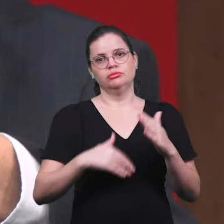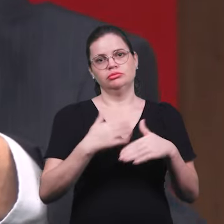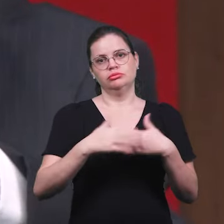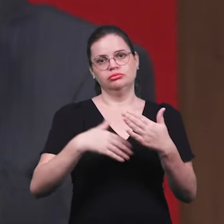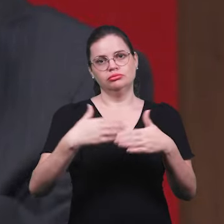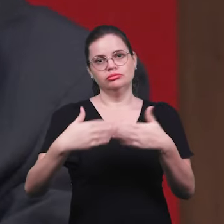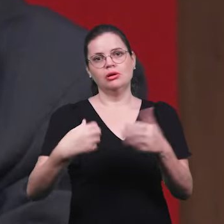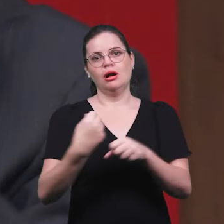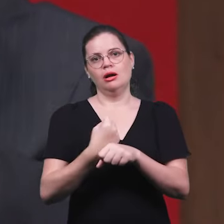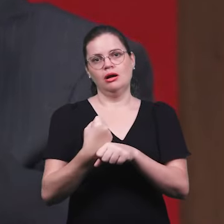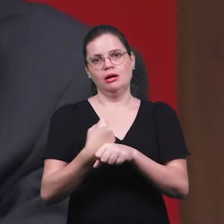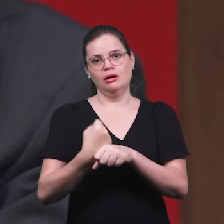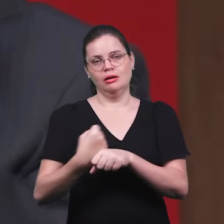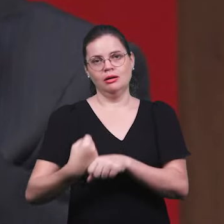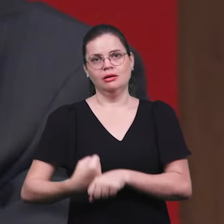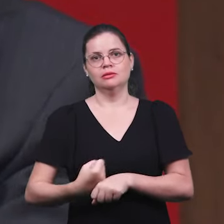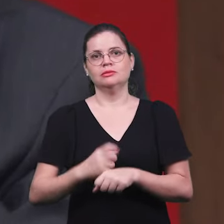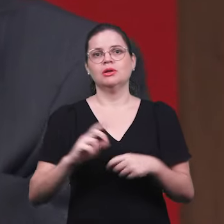houve essa mistura